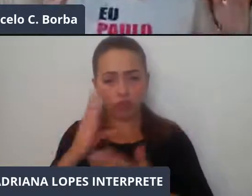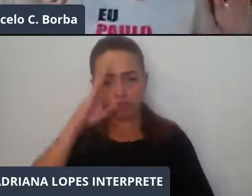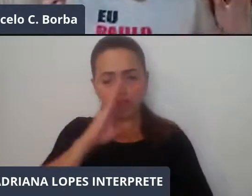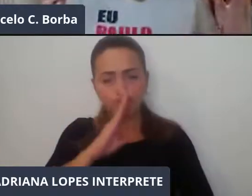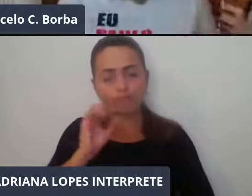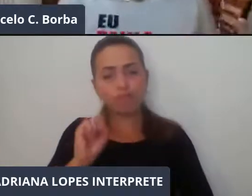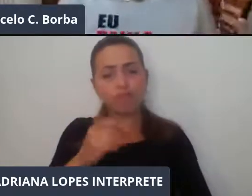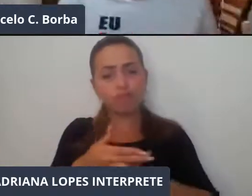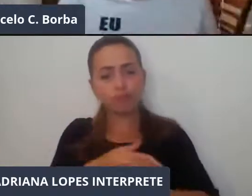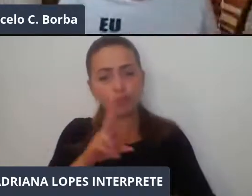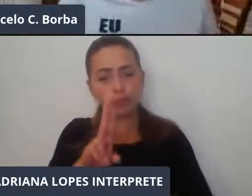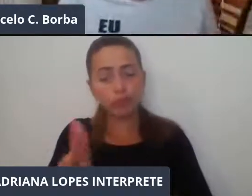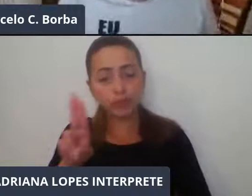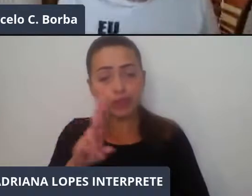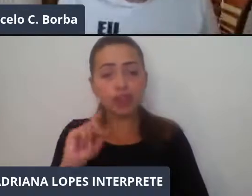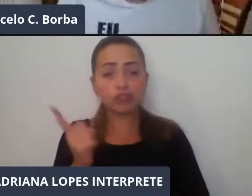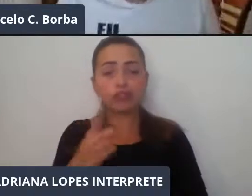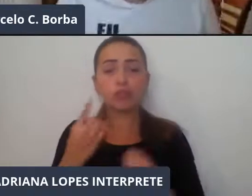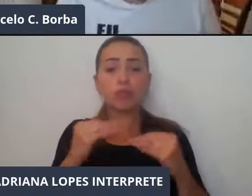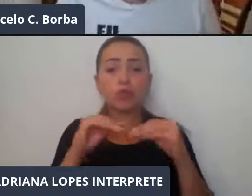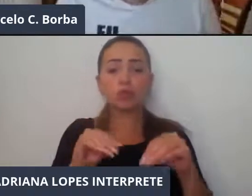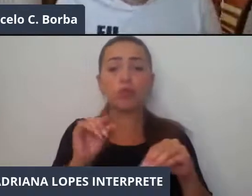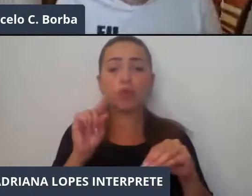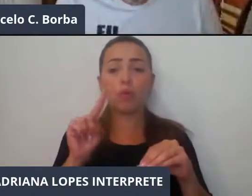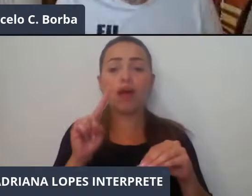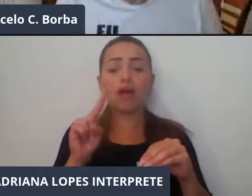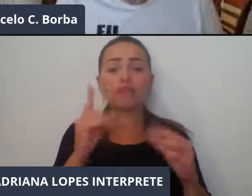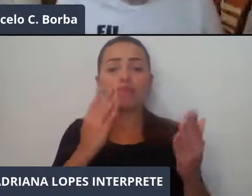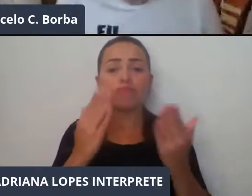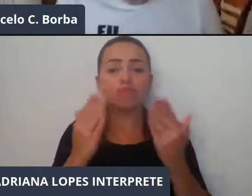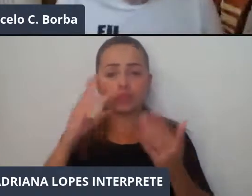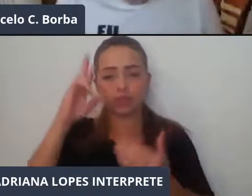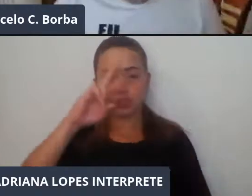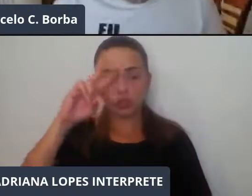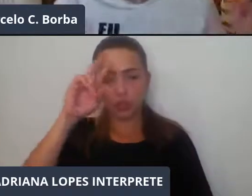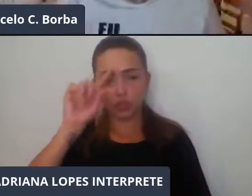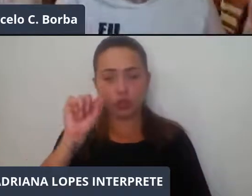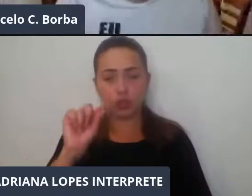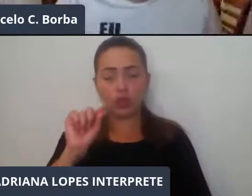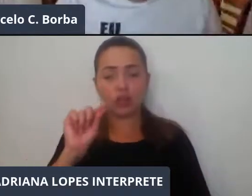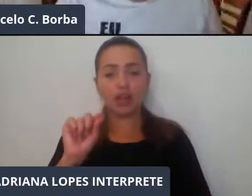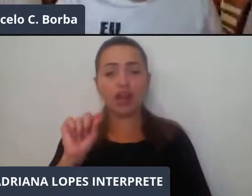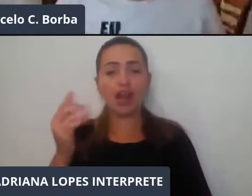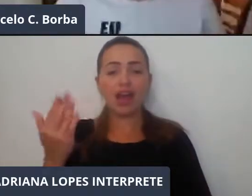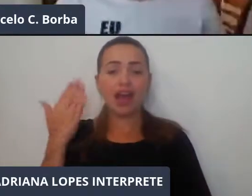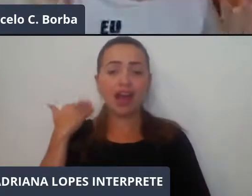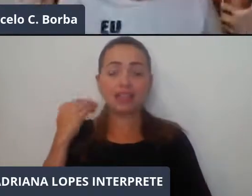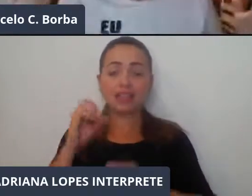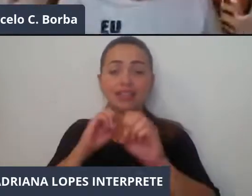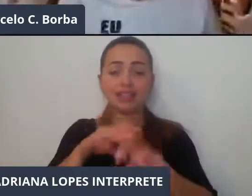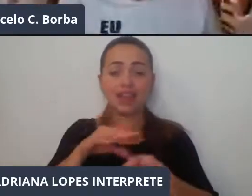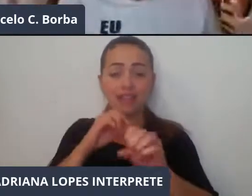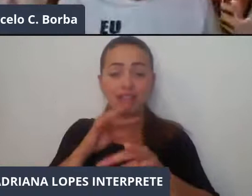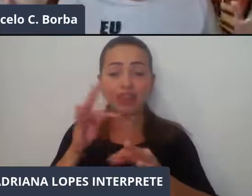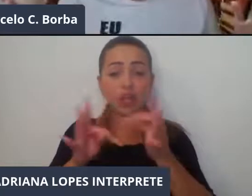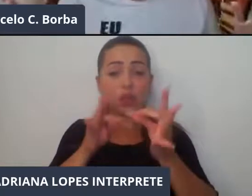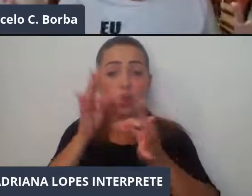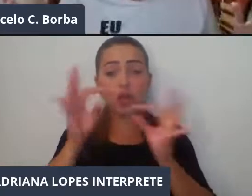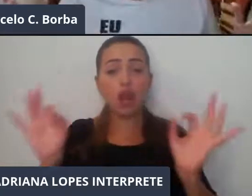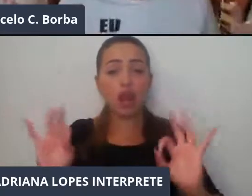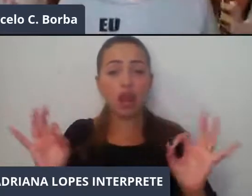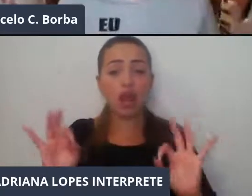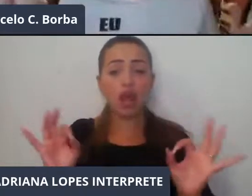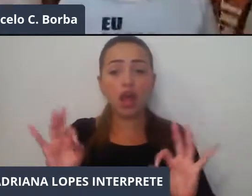a gente colocou muito, usou uma parábola que o Johan colocou, de que antes a gente ensinava tecnologia digital, ninguém queria